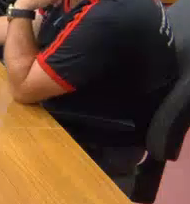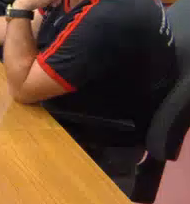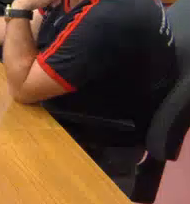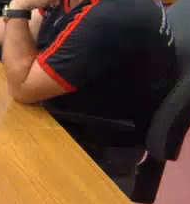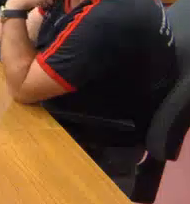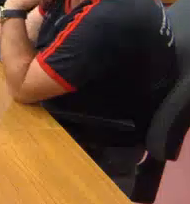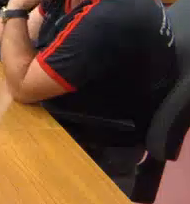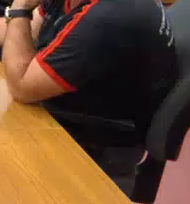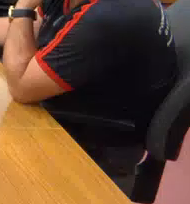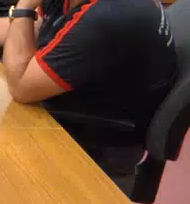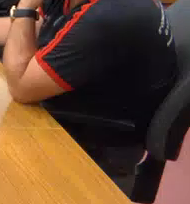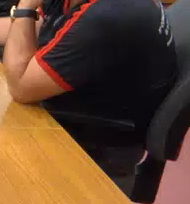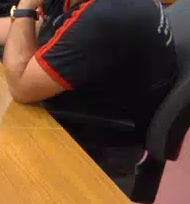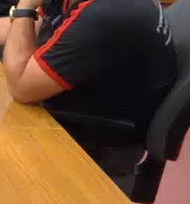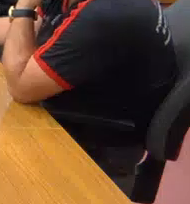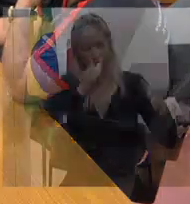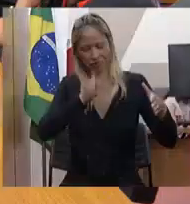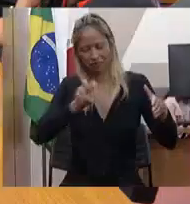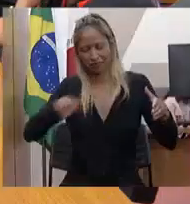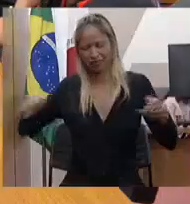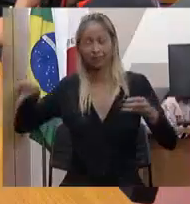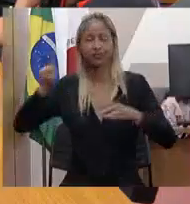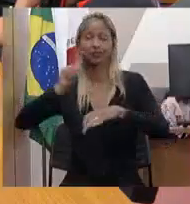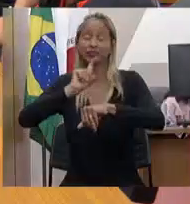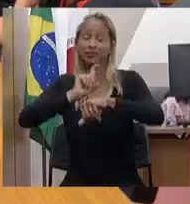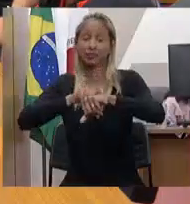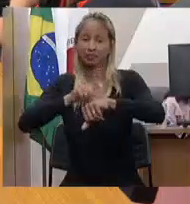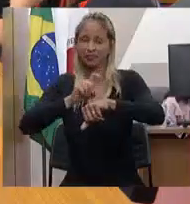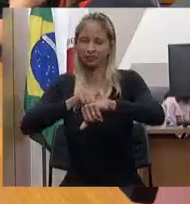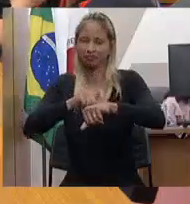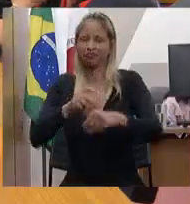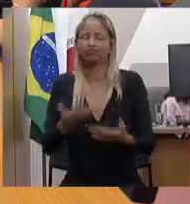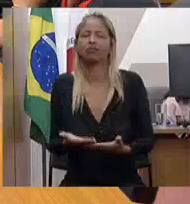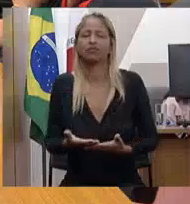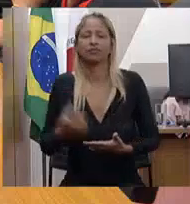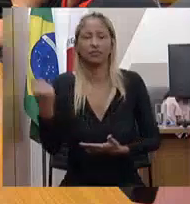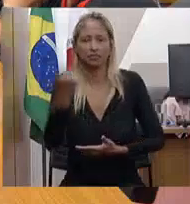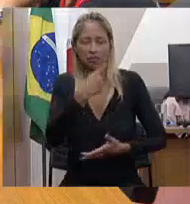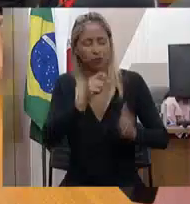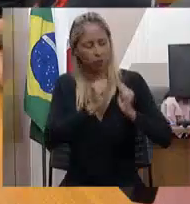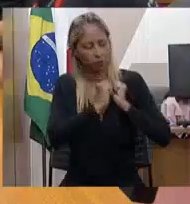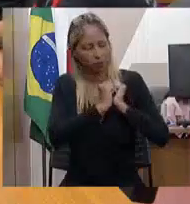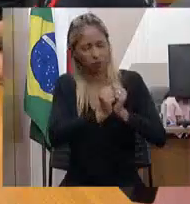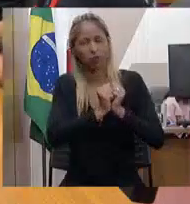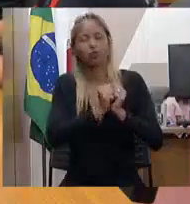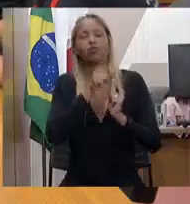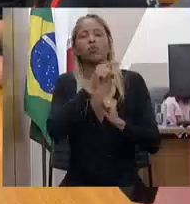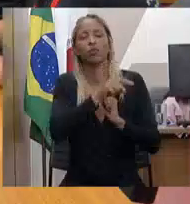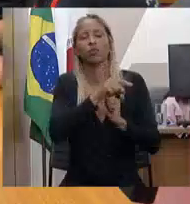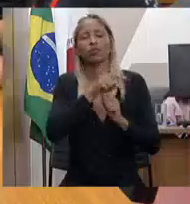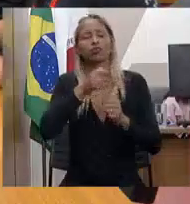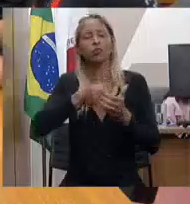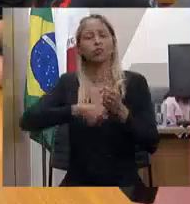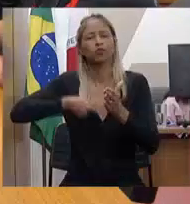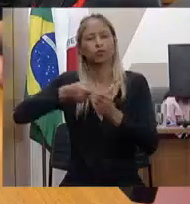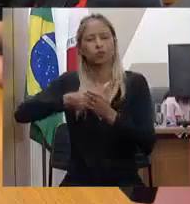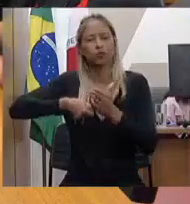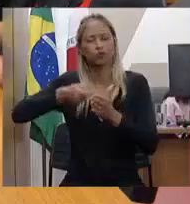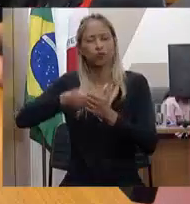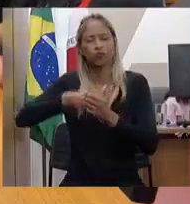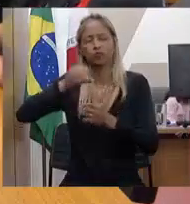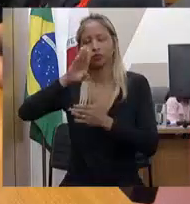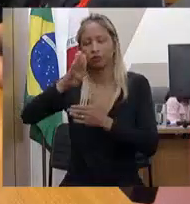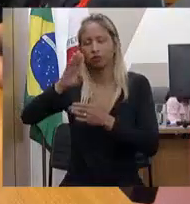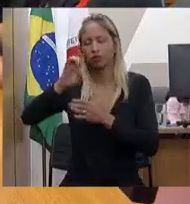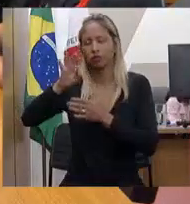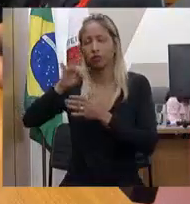nesta mesa neste momento no qual é o nosso companheiro de luta Betão